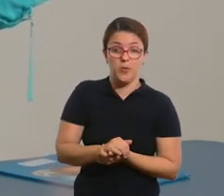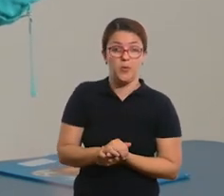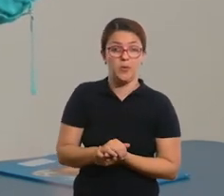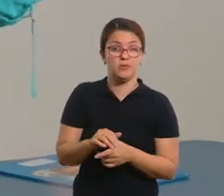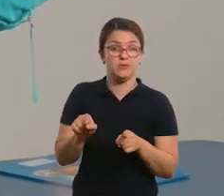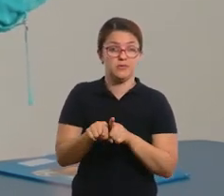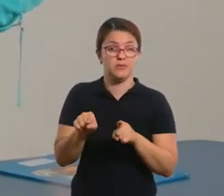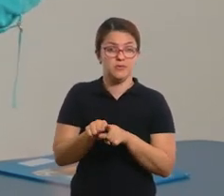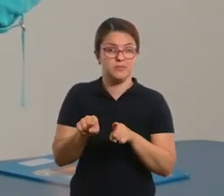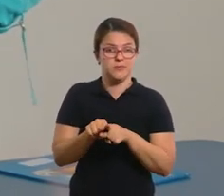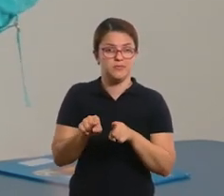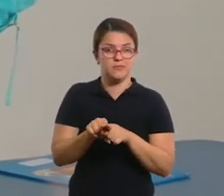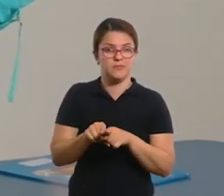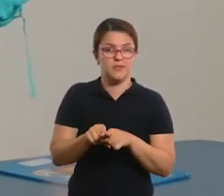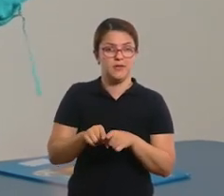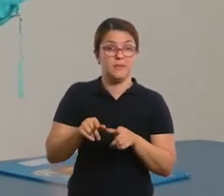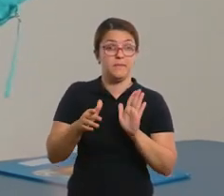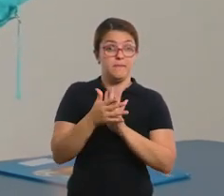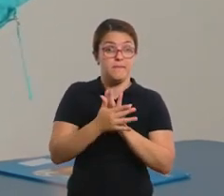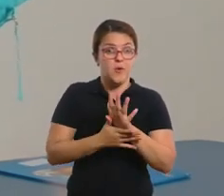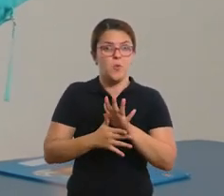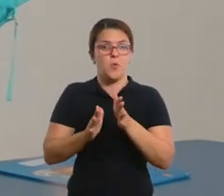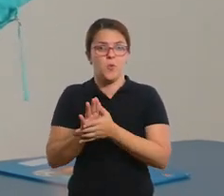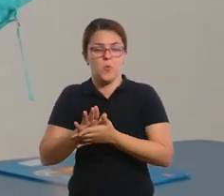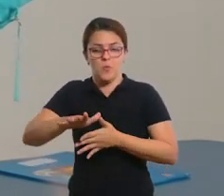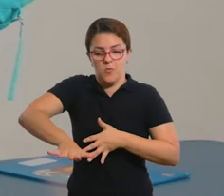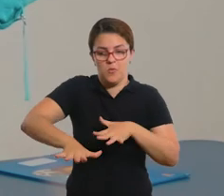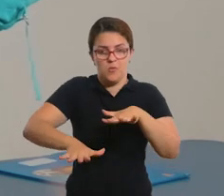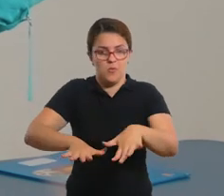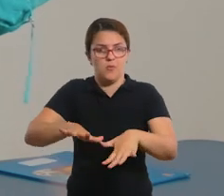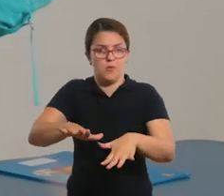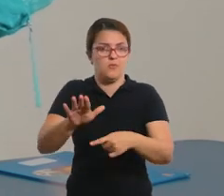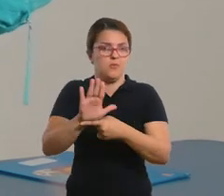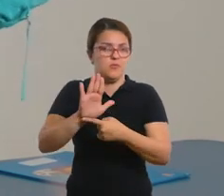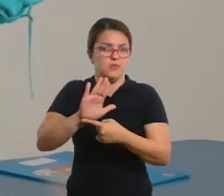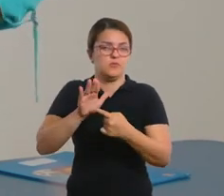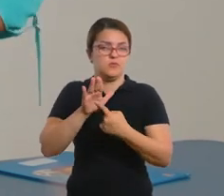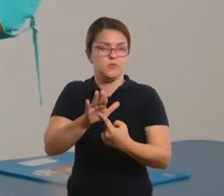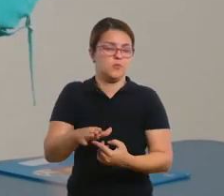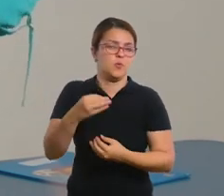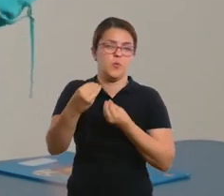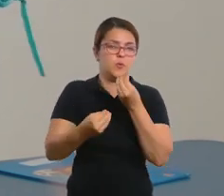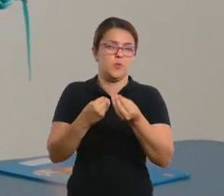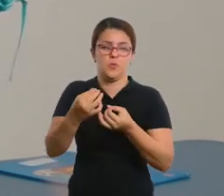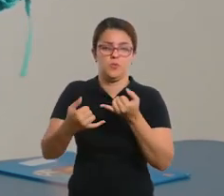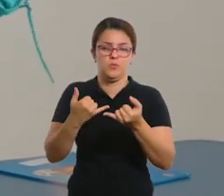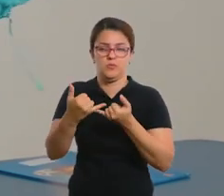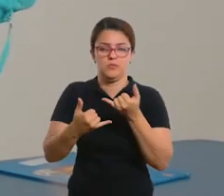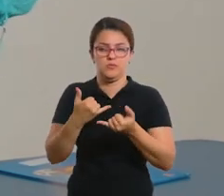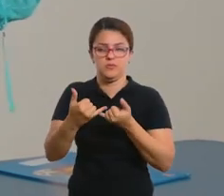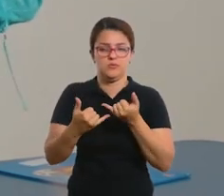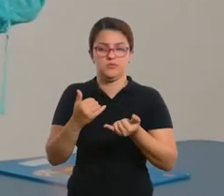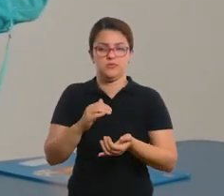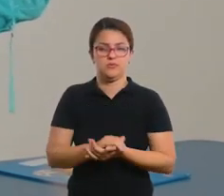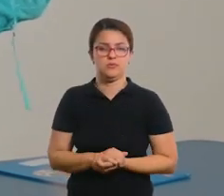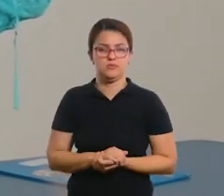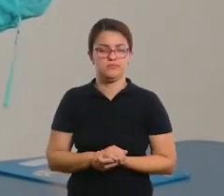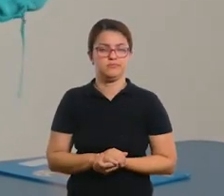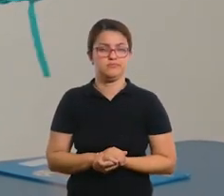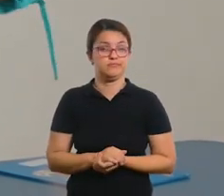Twister das mãos. A gente tem aqui alguns videozinhos que explicam como é que você faz e como é que você